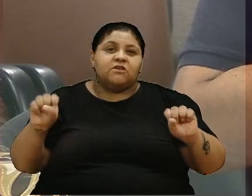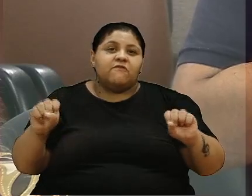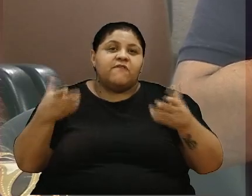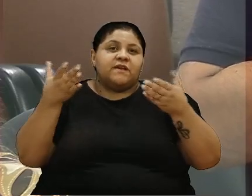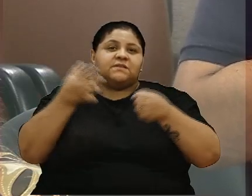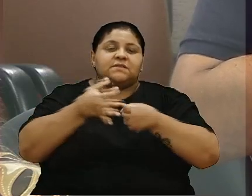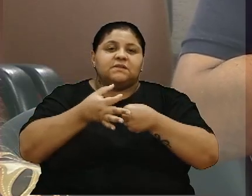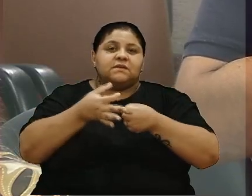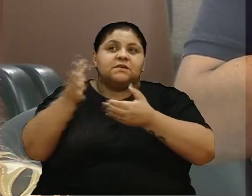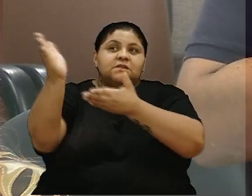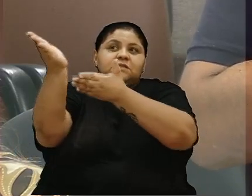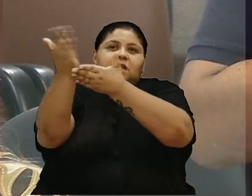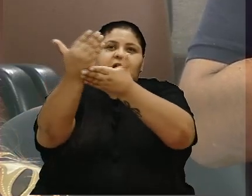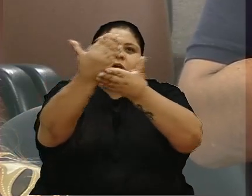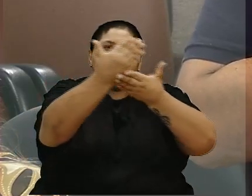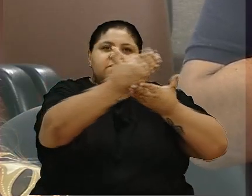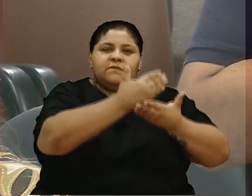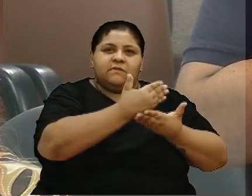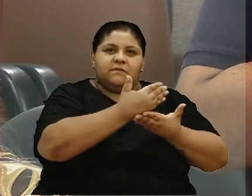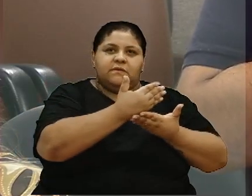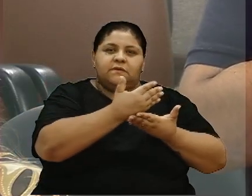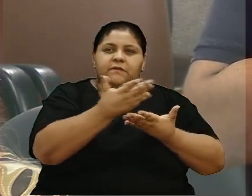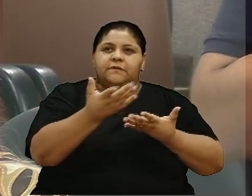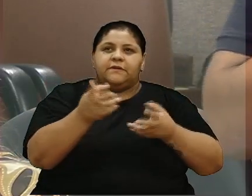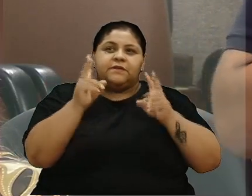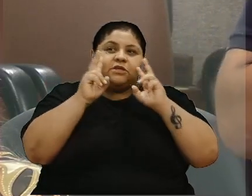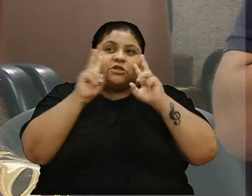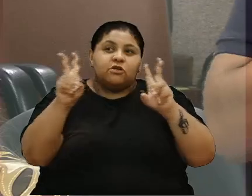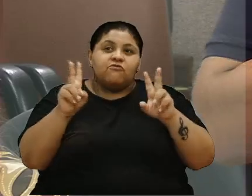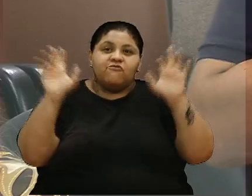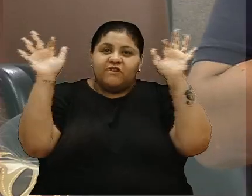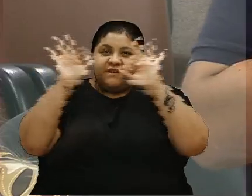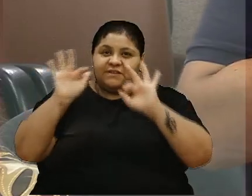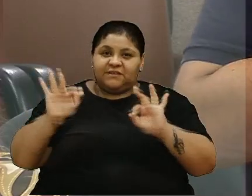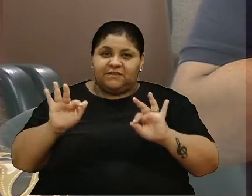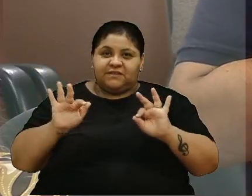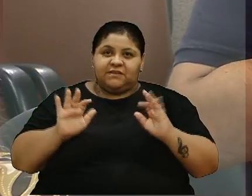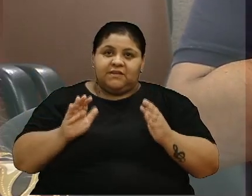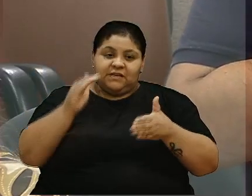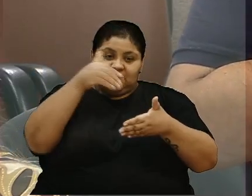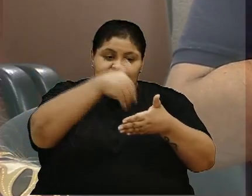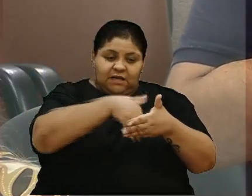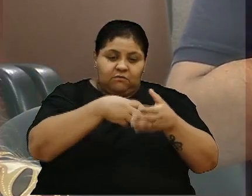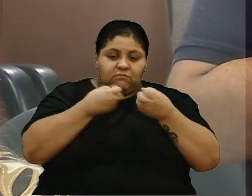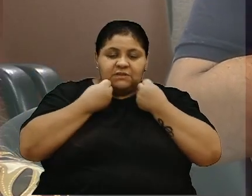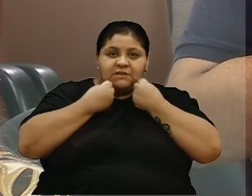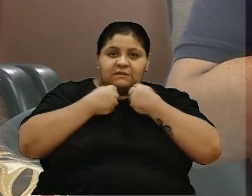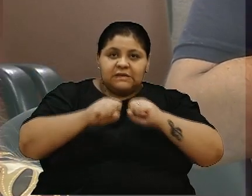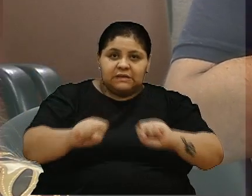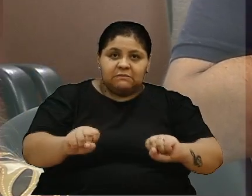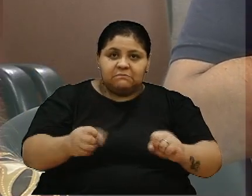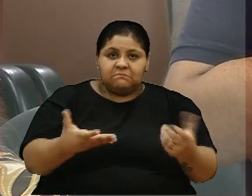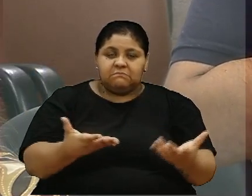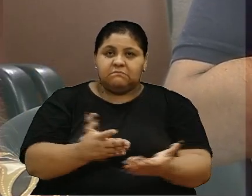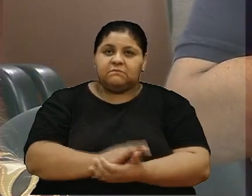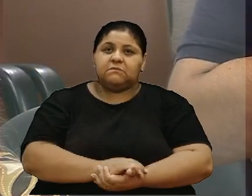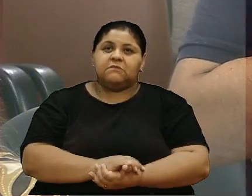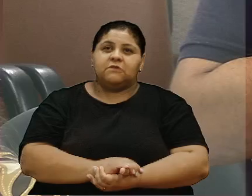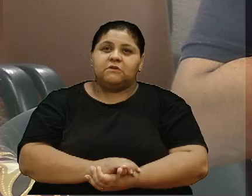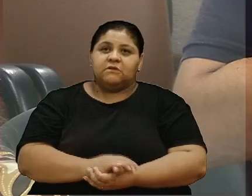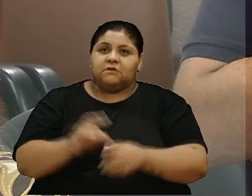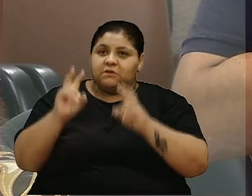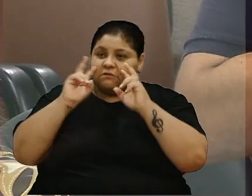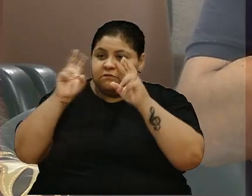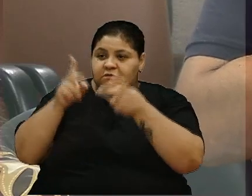deveria. Né? Se a gente não vê esse entusiasmo dentro das próprias secretarias, a gente não